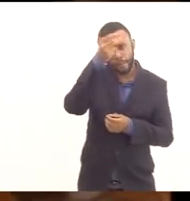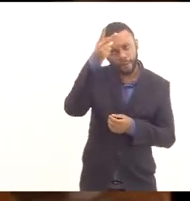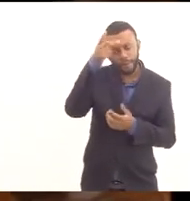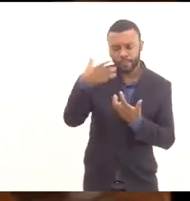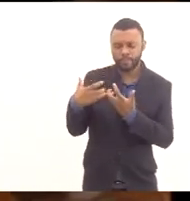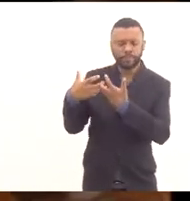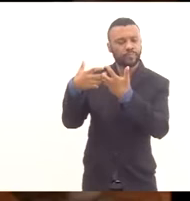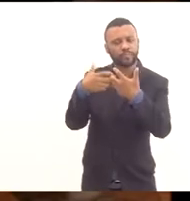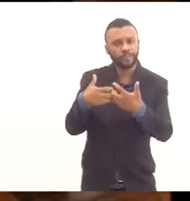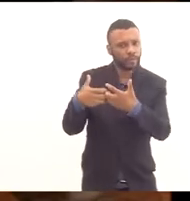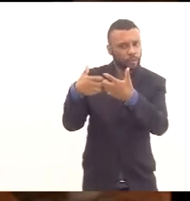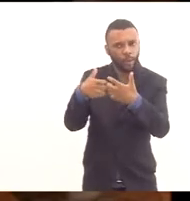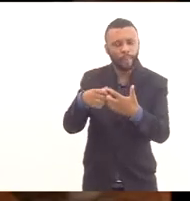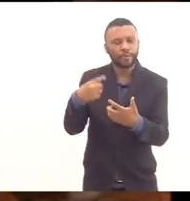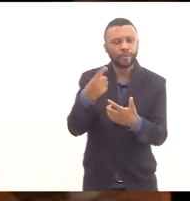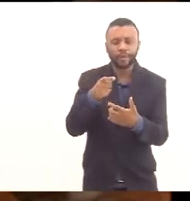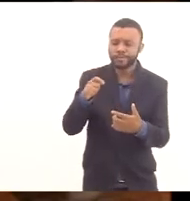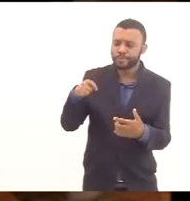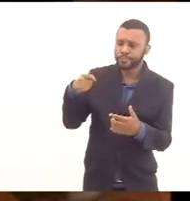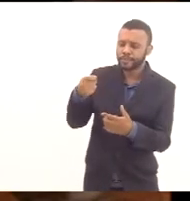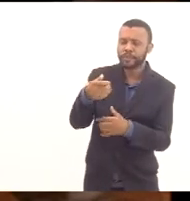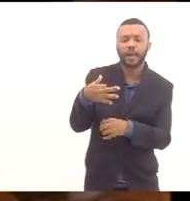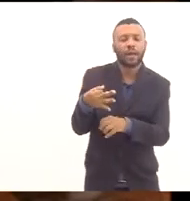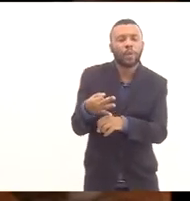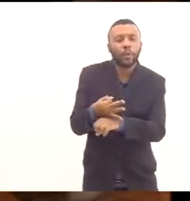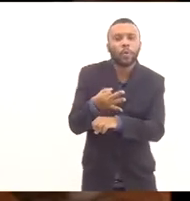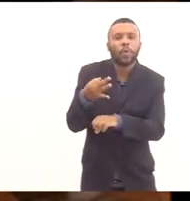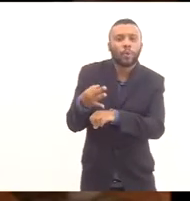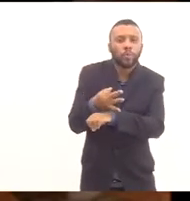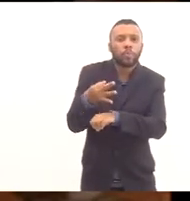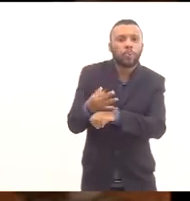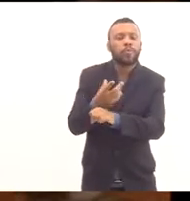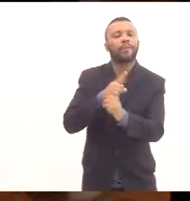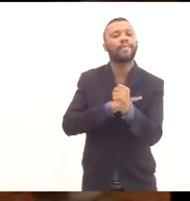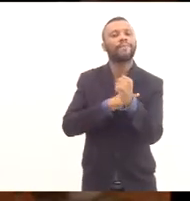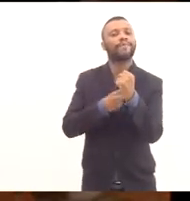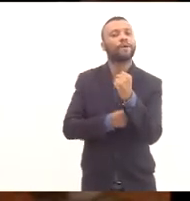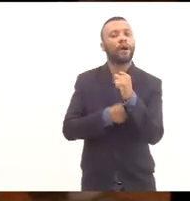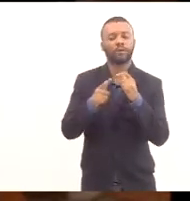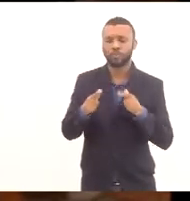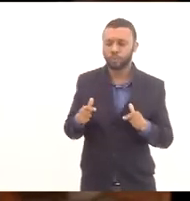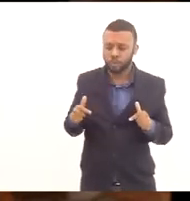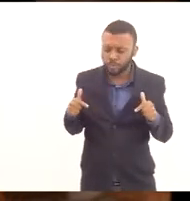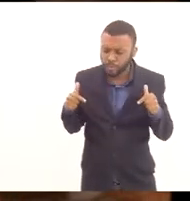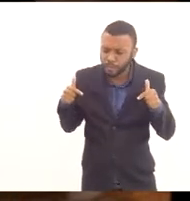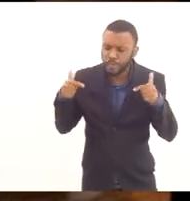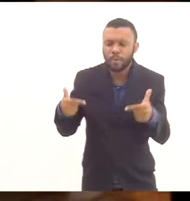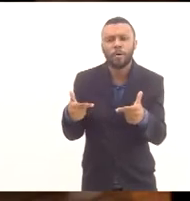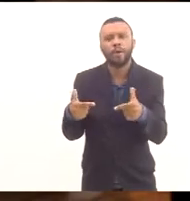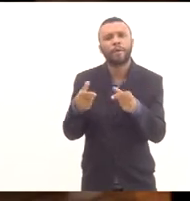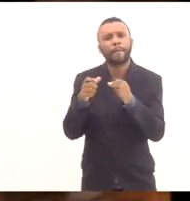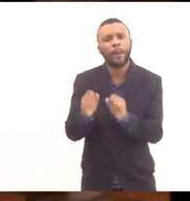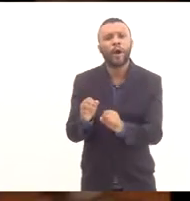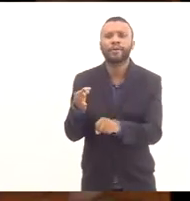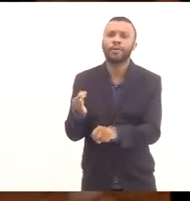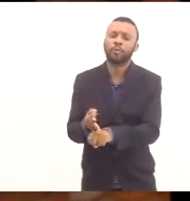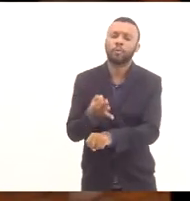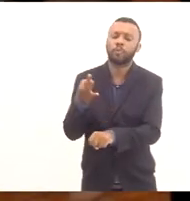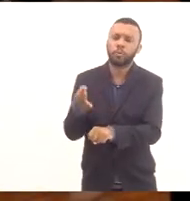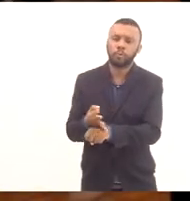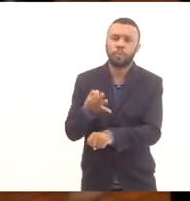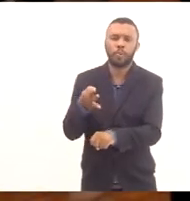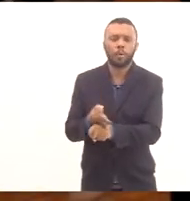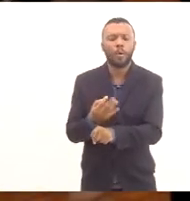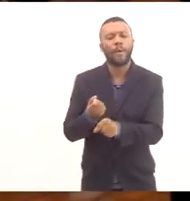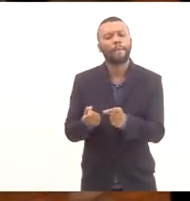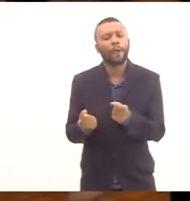Petrópolis é que a gente chama hoje que a resiliente né que é uma cidade que possa suportar